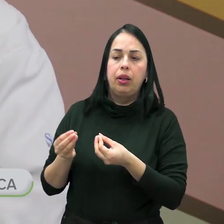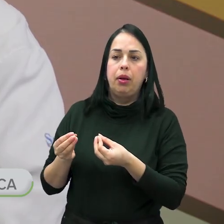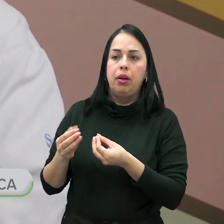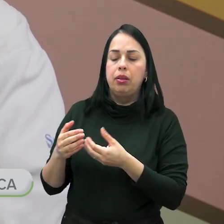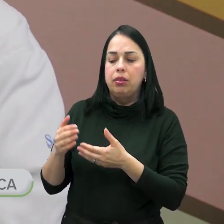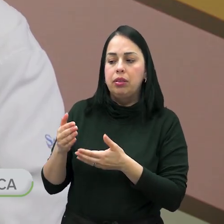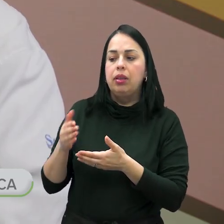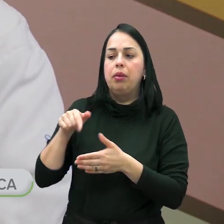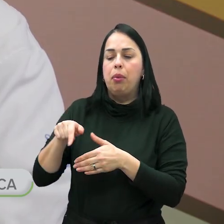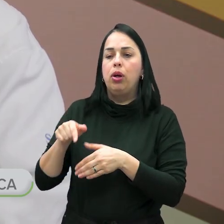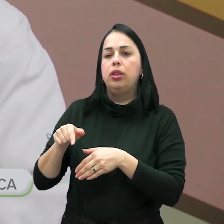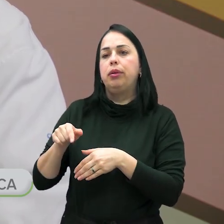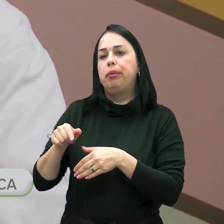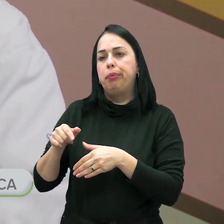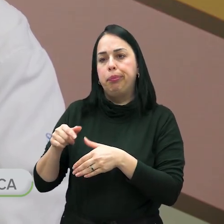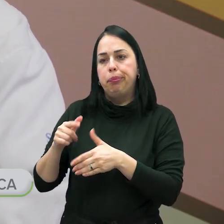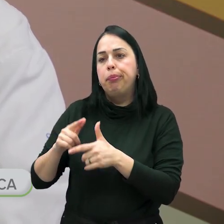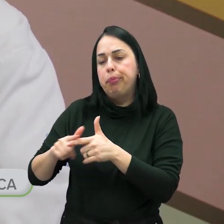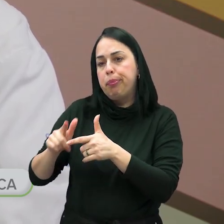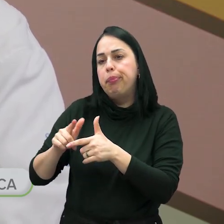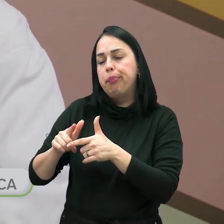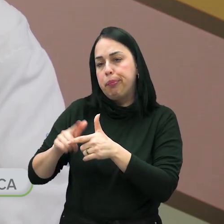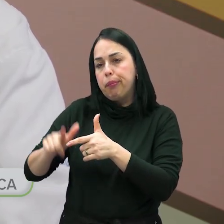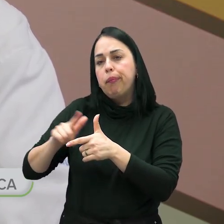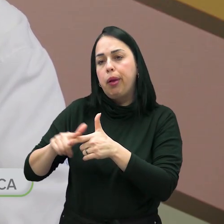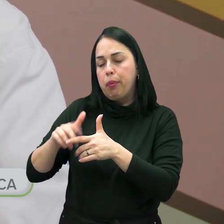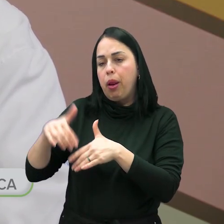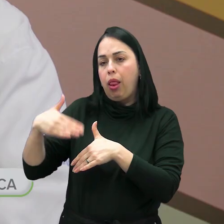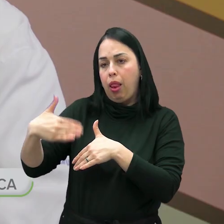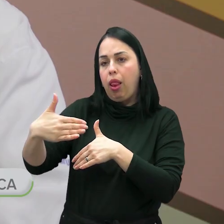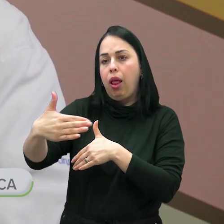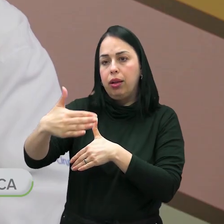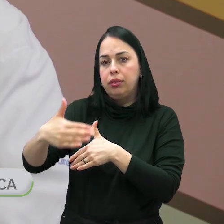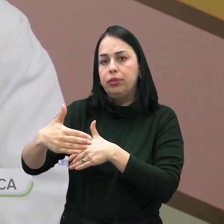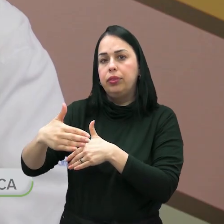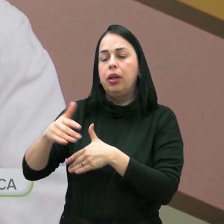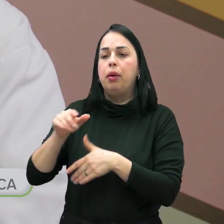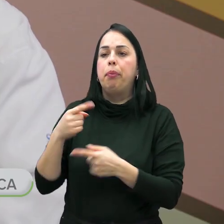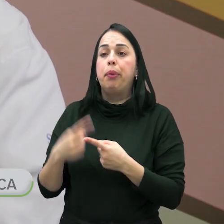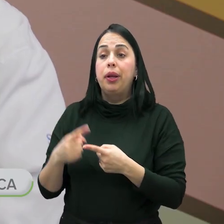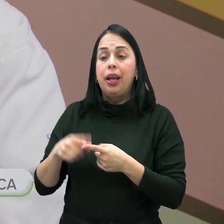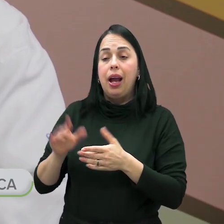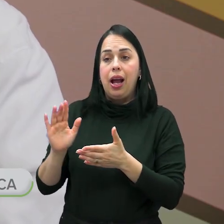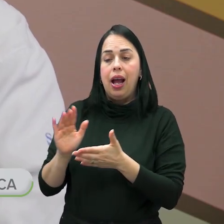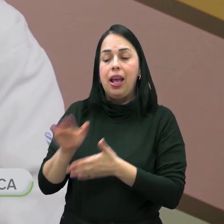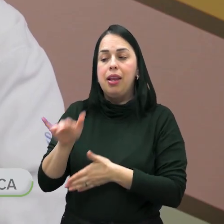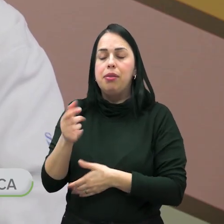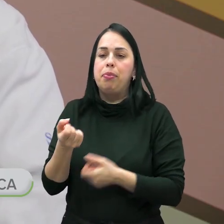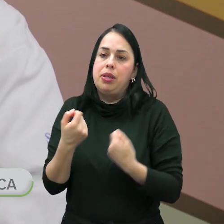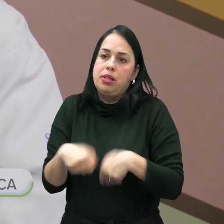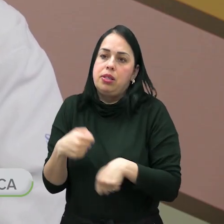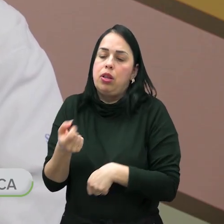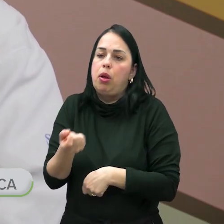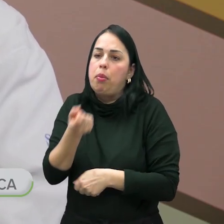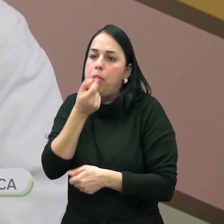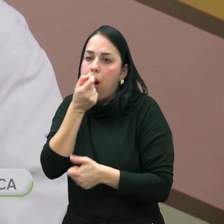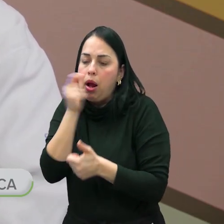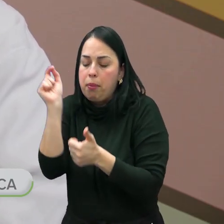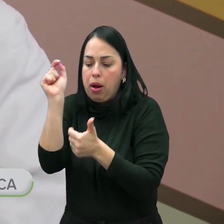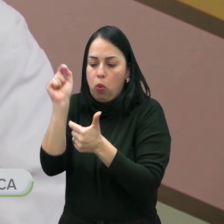a evolução da doença. Em geral, porque se ele vai tomar alguns medicamentos, ou seja, corticoide